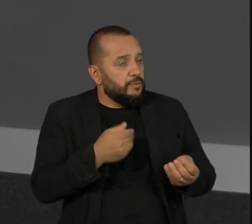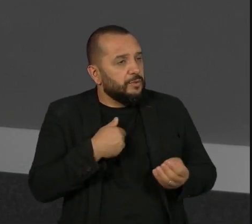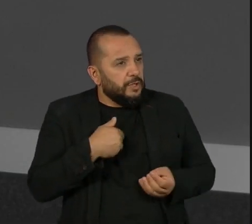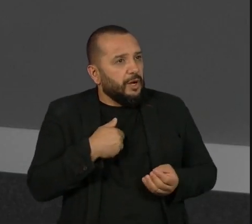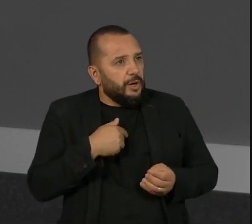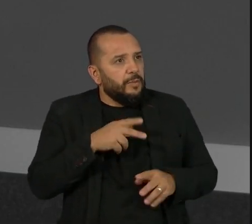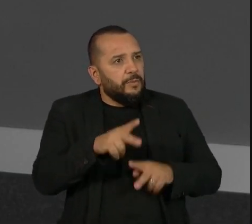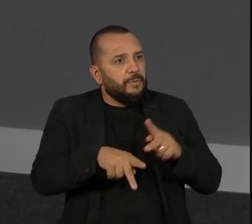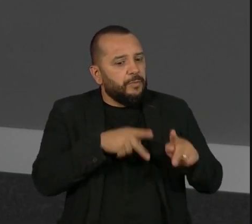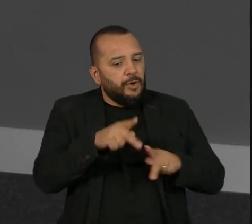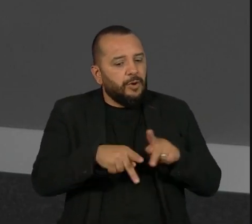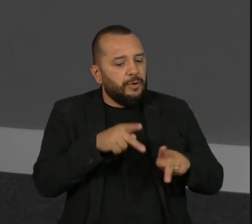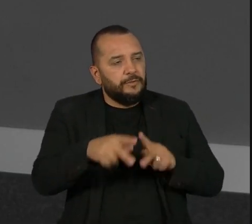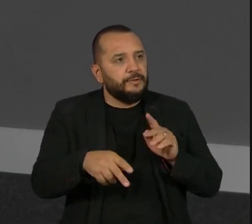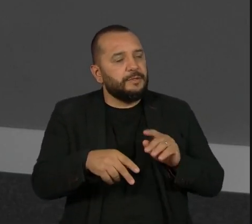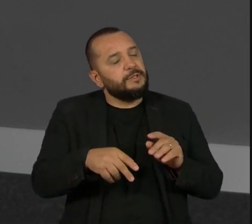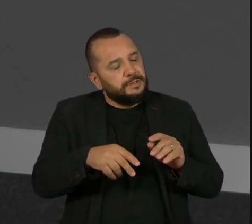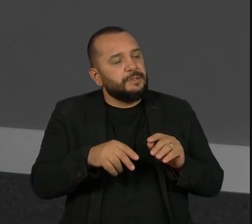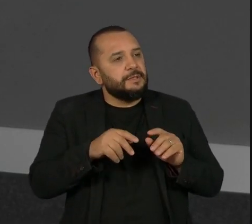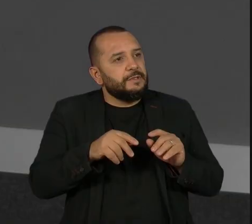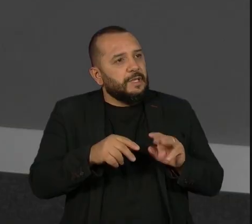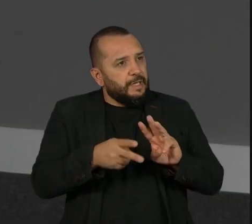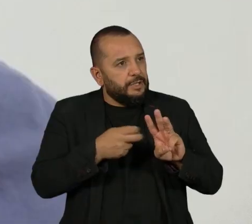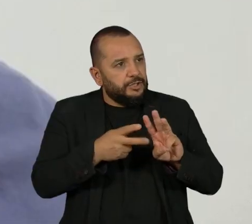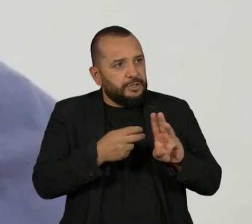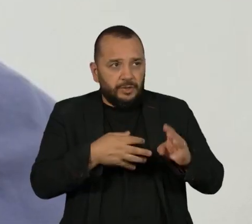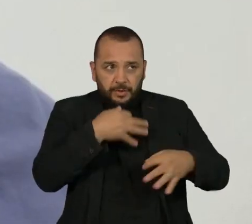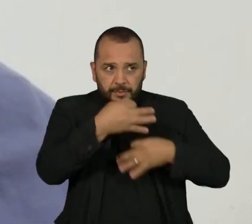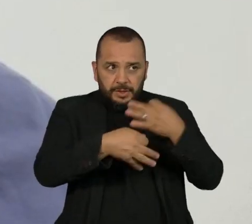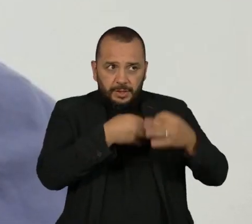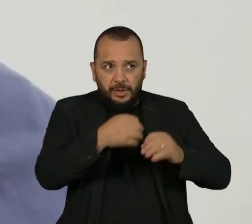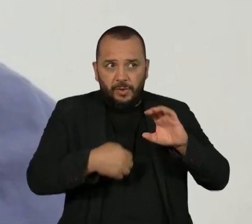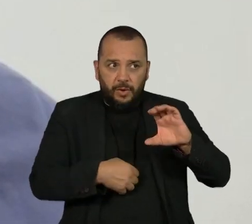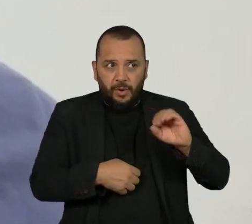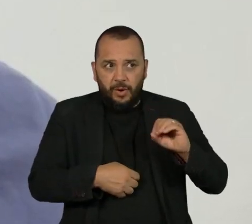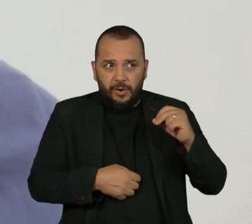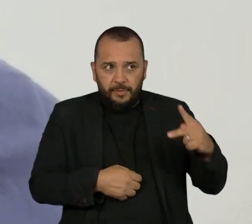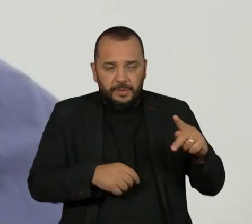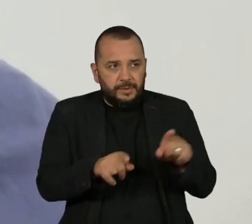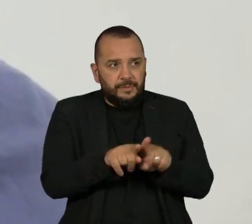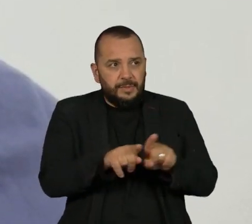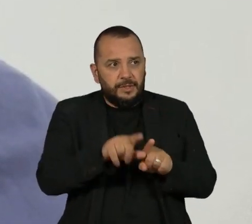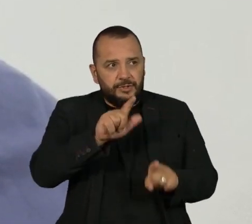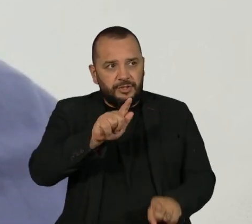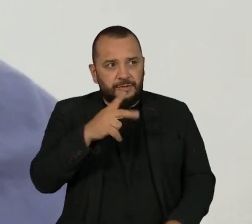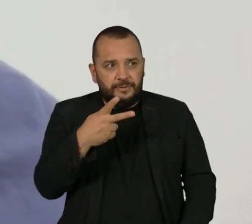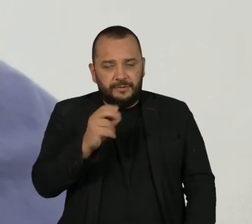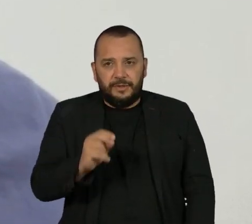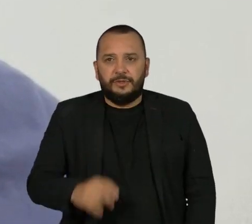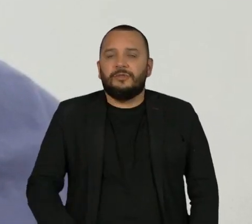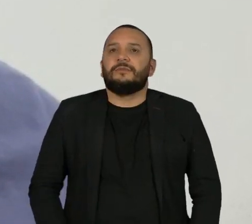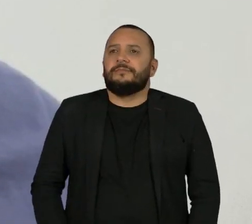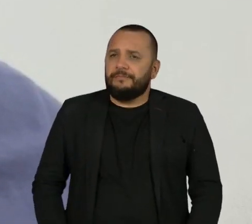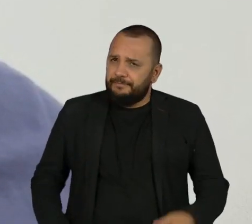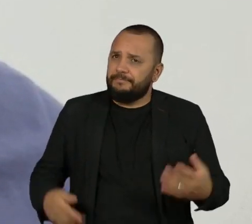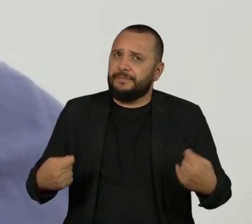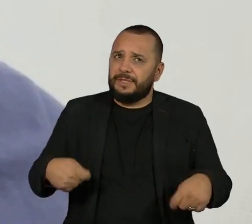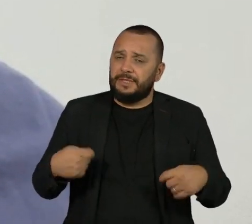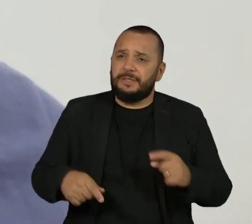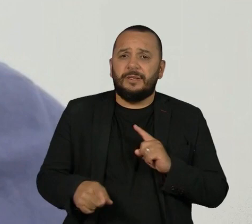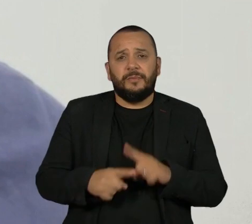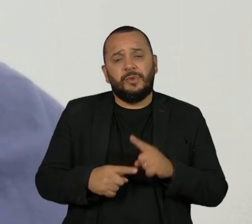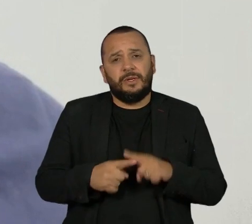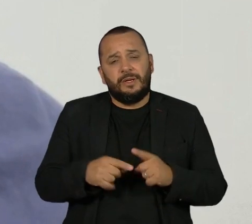ouvidos, tanto na COP quanto no G20? Os povos originários devem ser consultados porque, né,